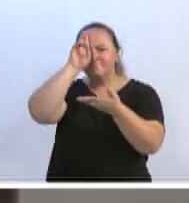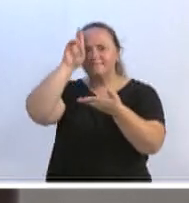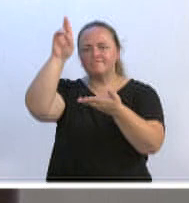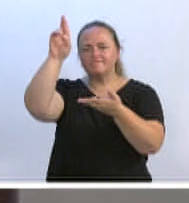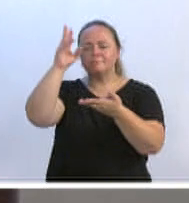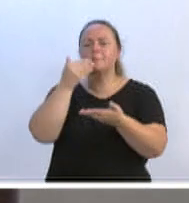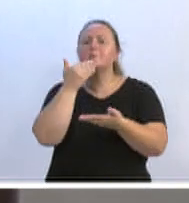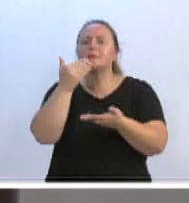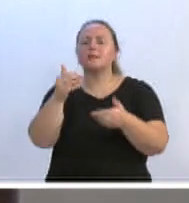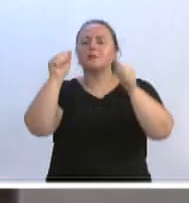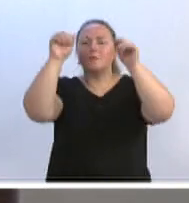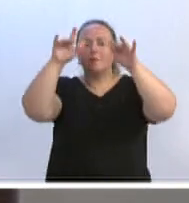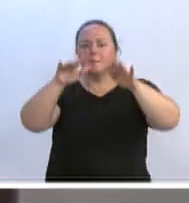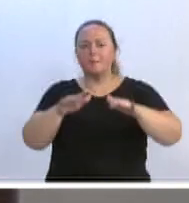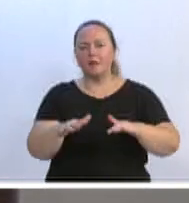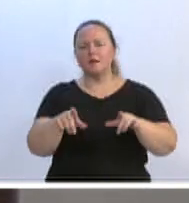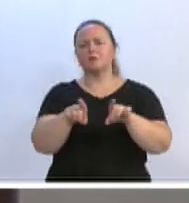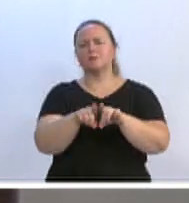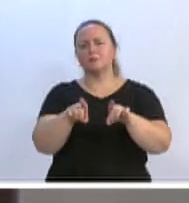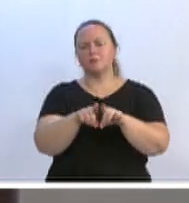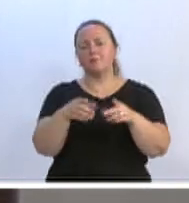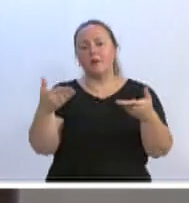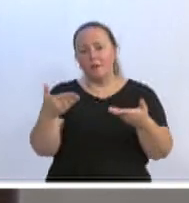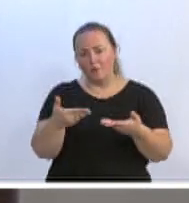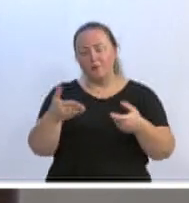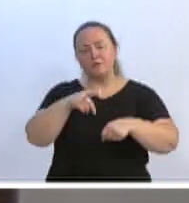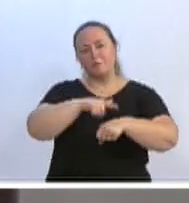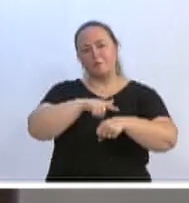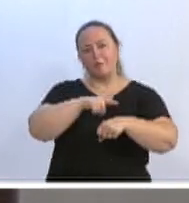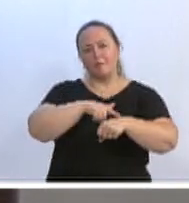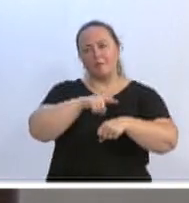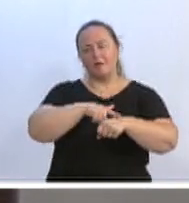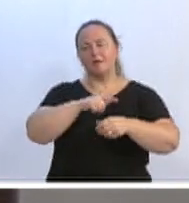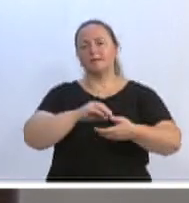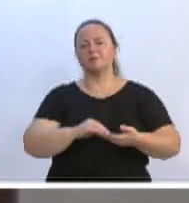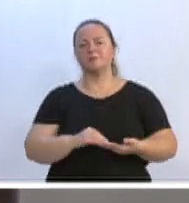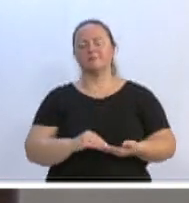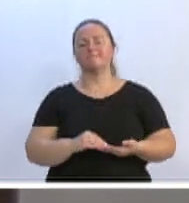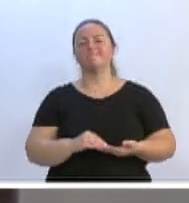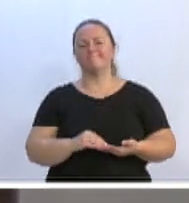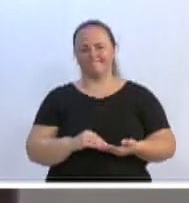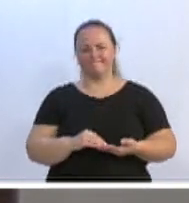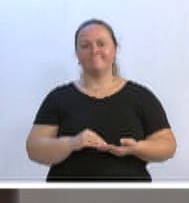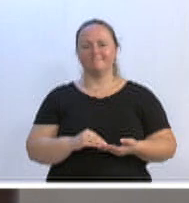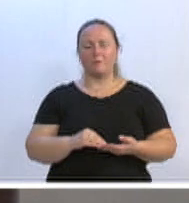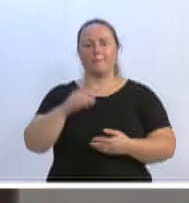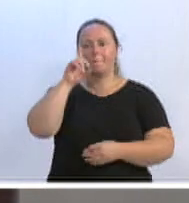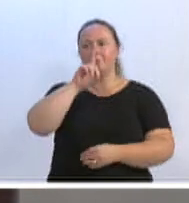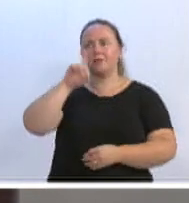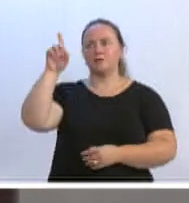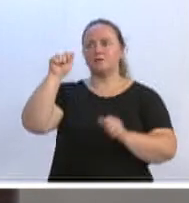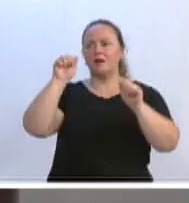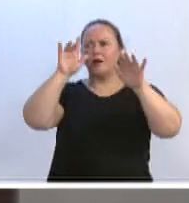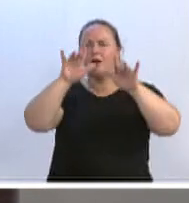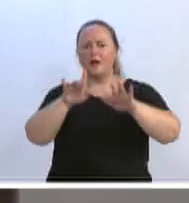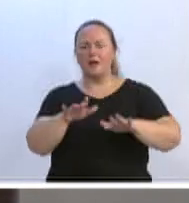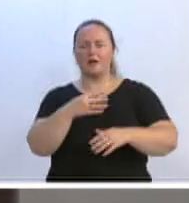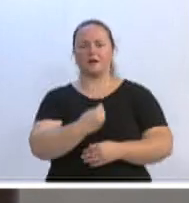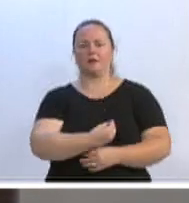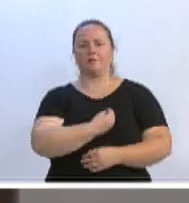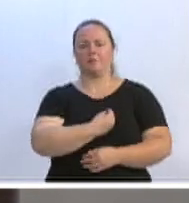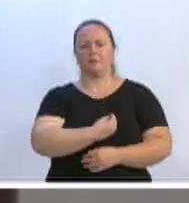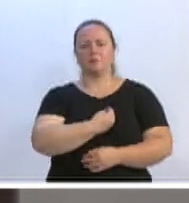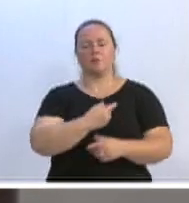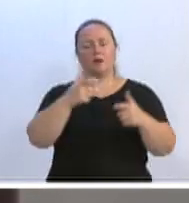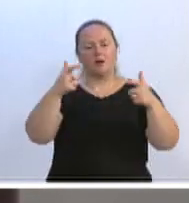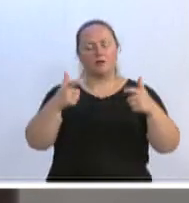pedindo já ao Senhor uma bênção em favor dessa sessão, para que Deus possa já abençoar as nossas vidas e este